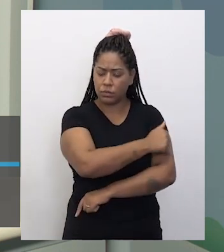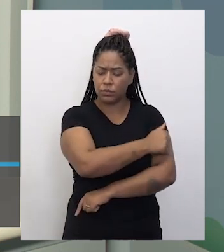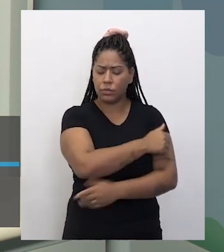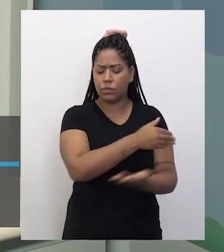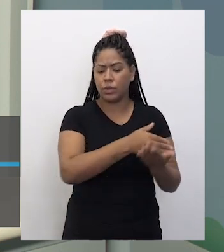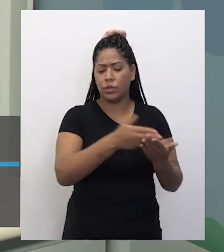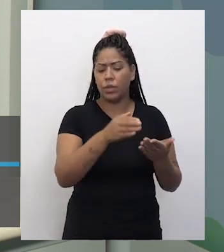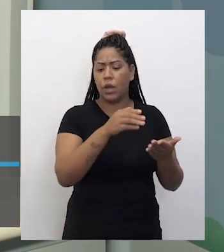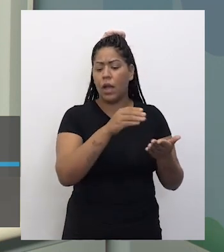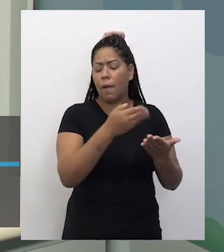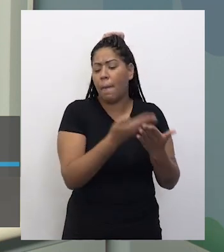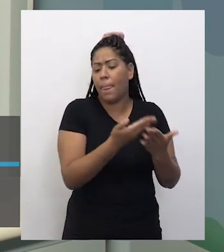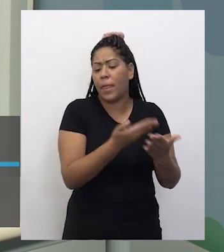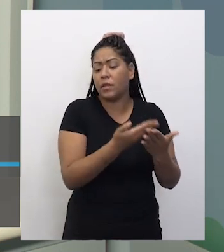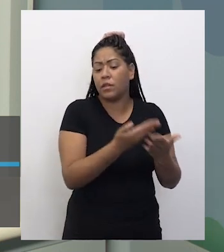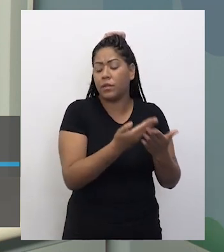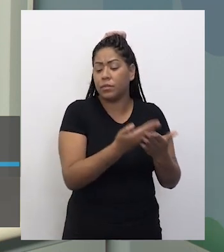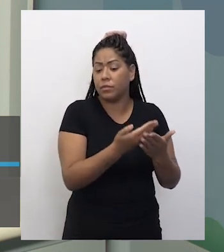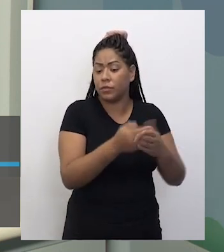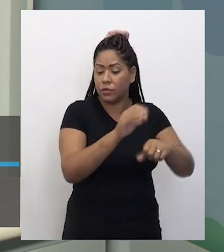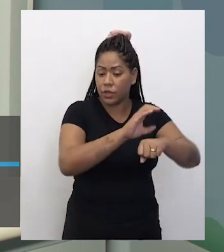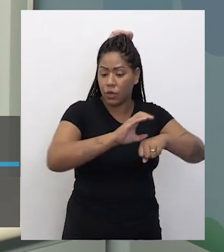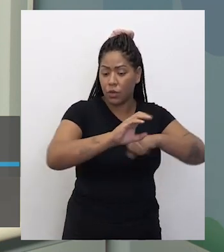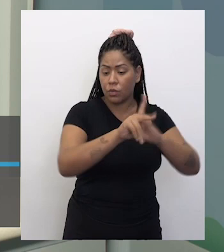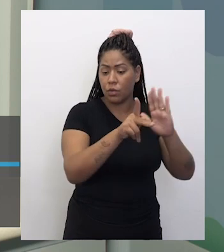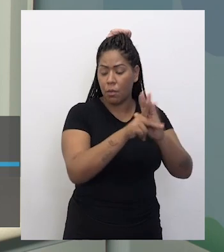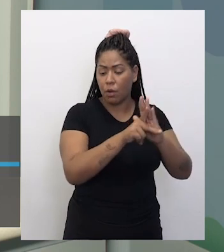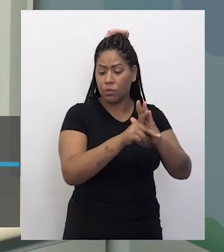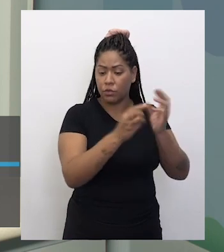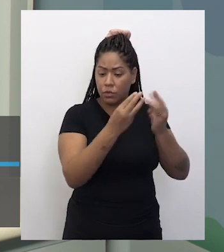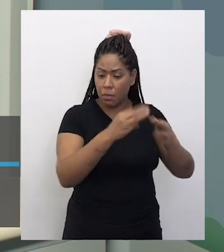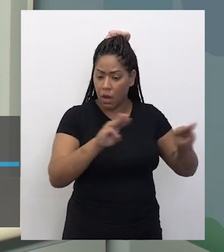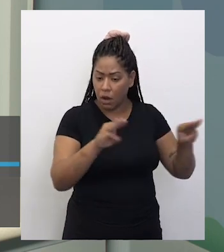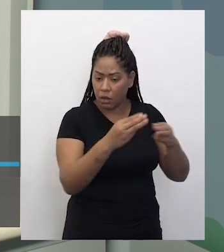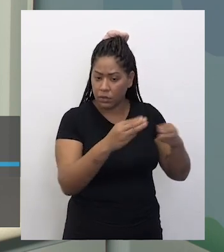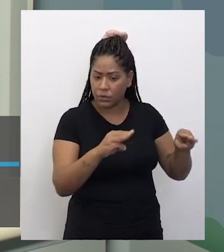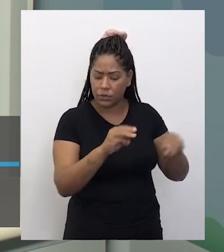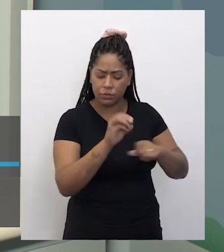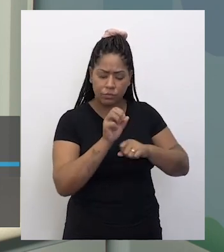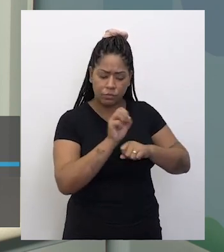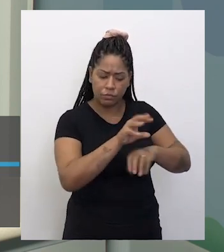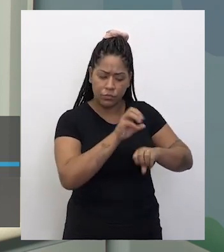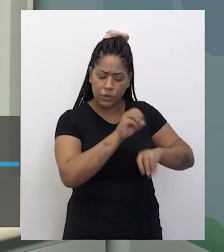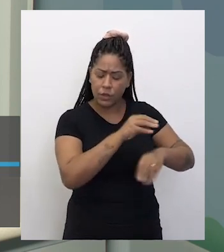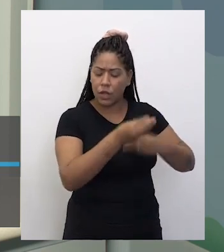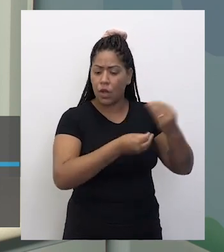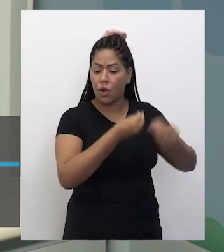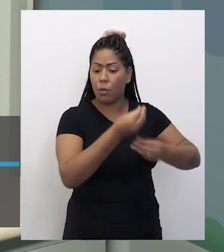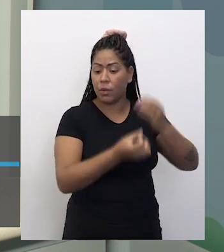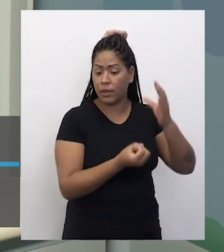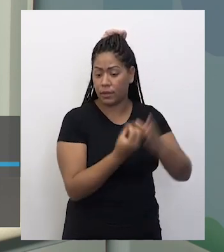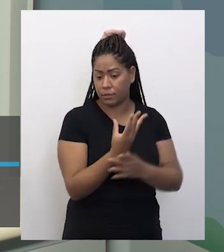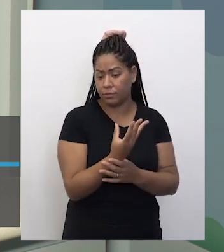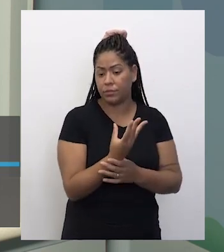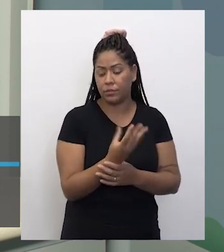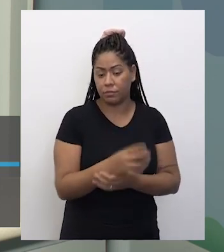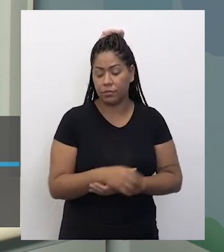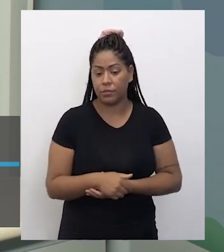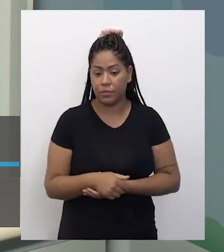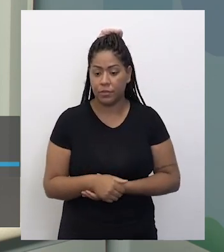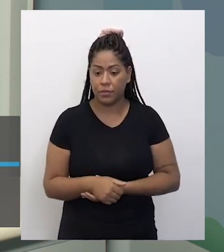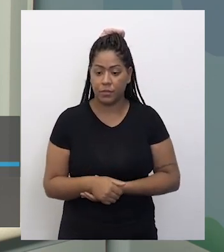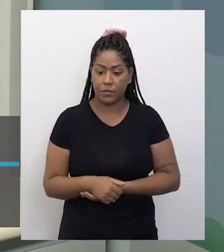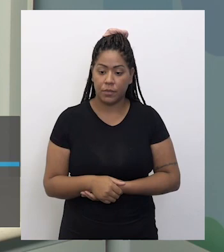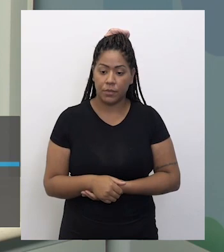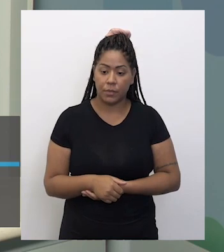também publicidade, que é o curso, e ela explicou direitinho que até mesmo nós, professores, às vezes passamos essa informação aí sem entender o